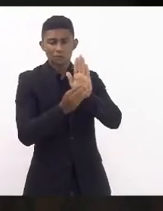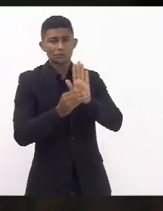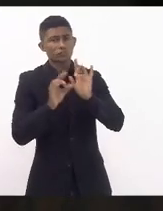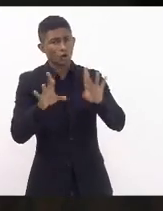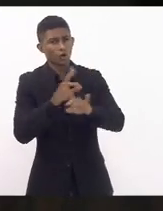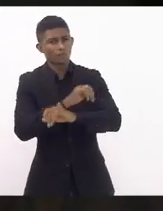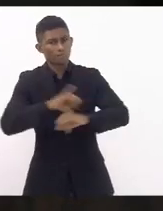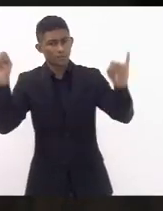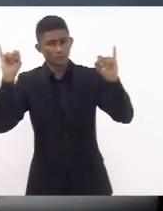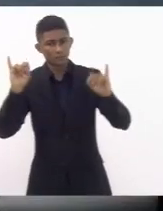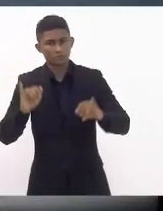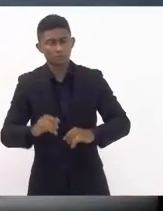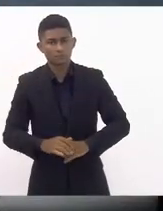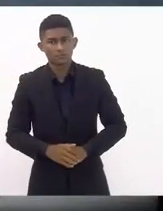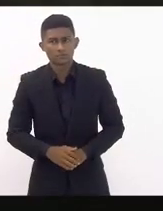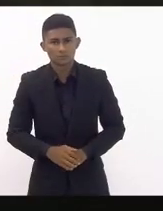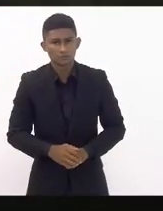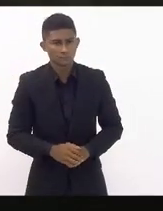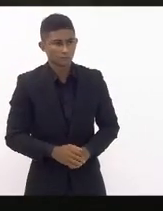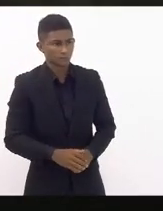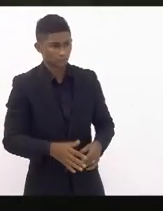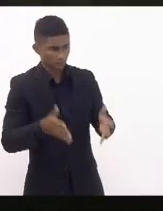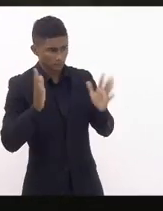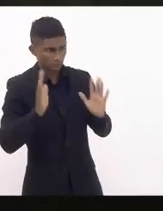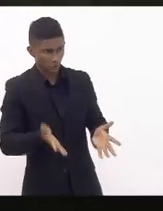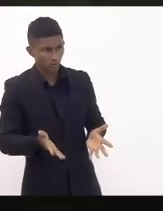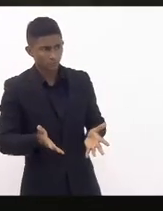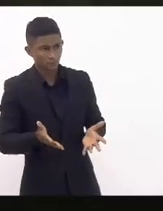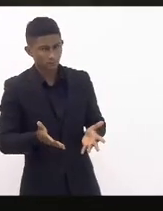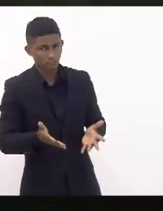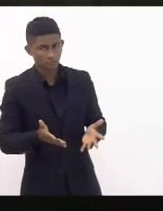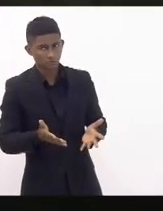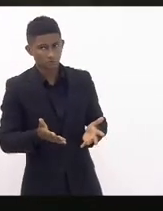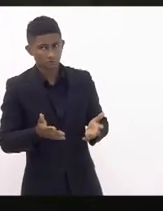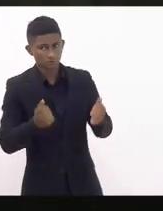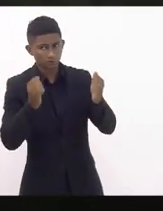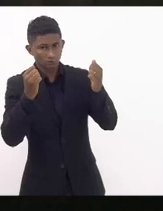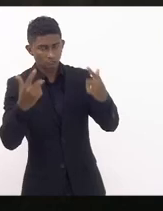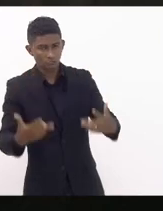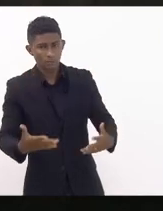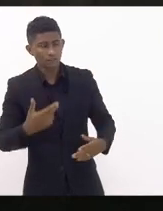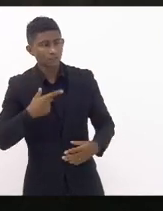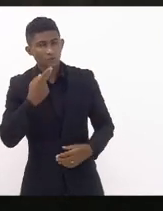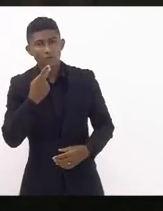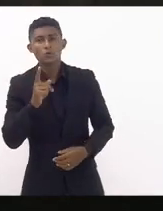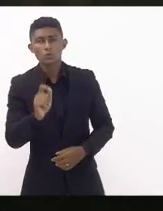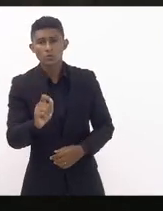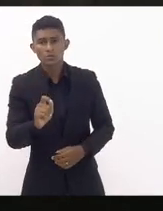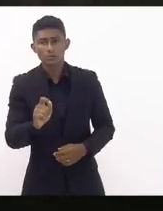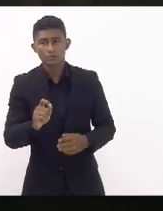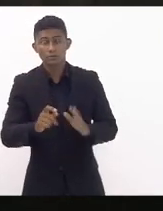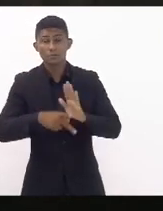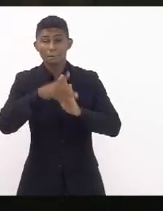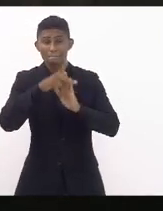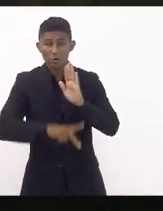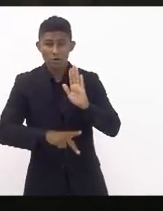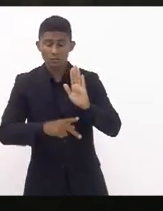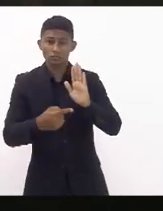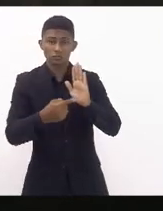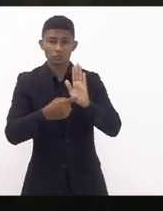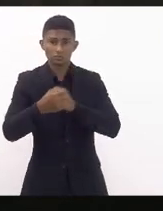registrado. Já teve seu aparte? Eu quero dizer que é um projeto de